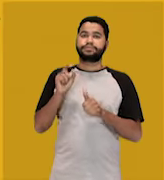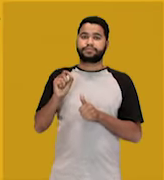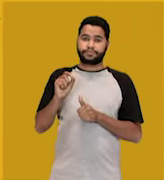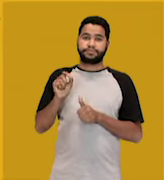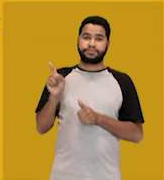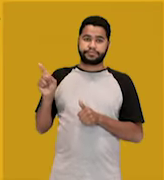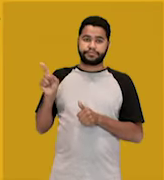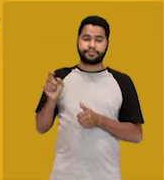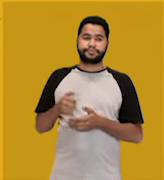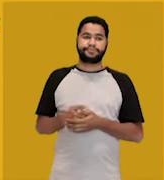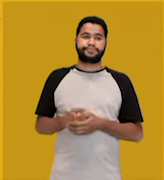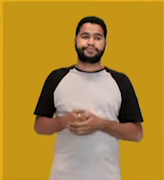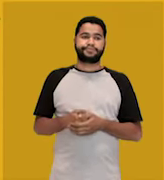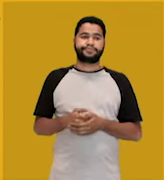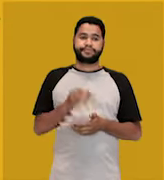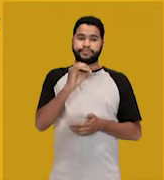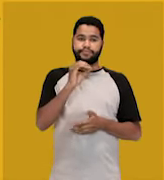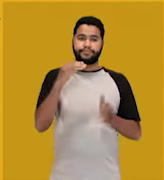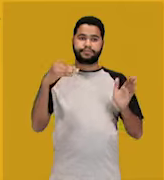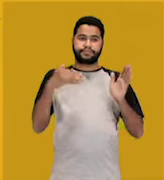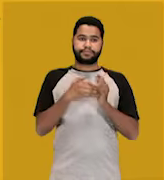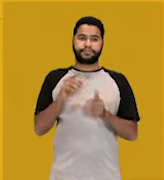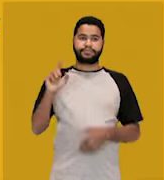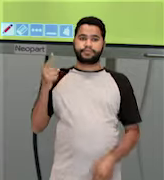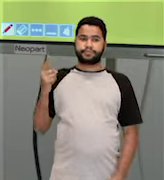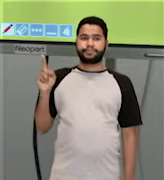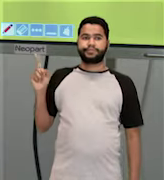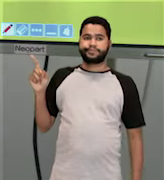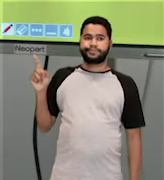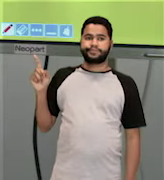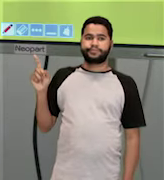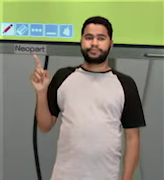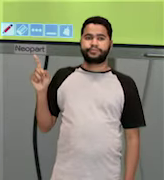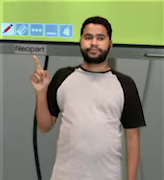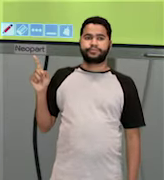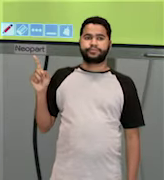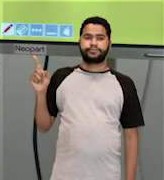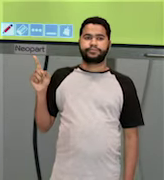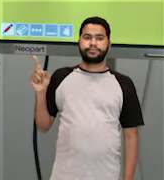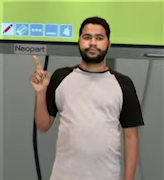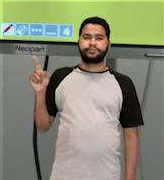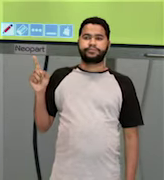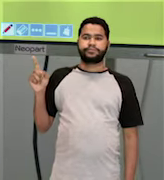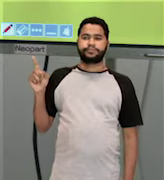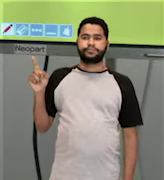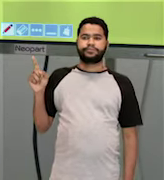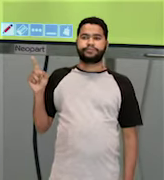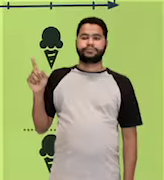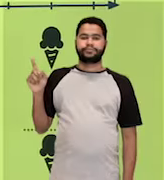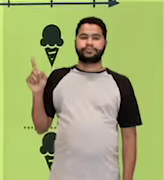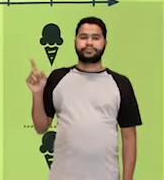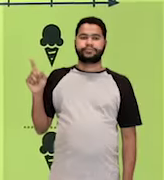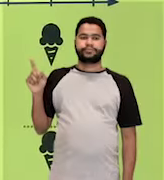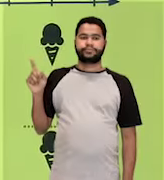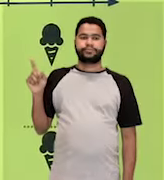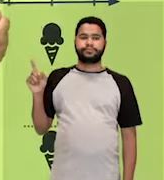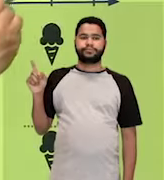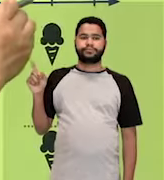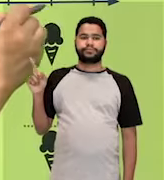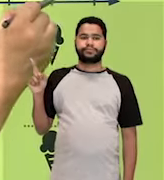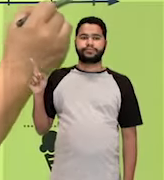ó, do 0 até o 1, tá? Então você tem 1, 2, 3, 4, 5, 6, 7, 8,